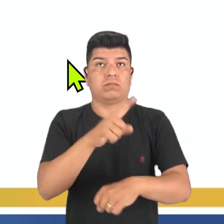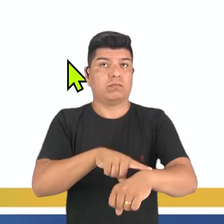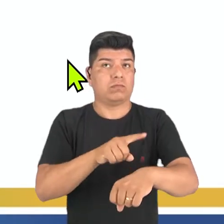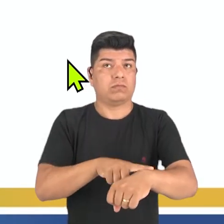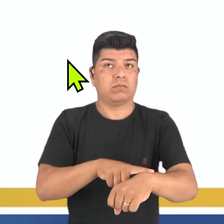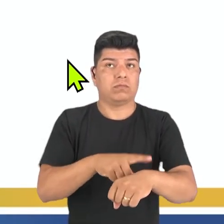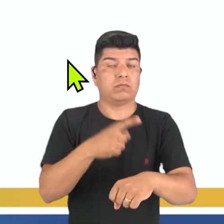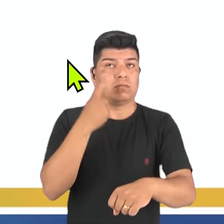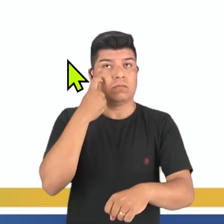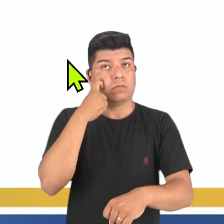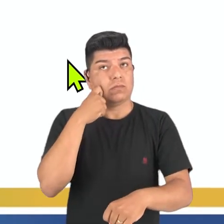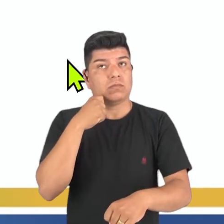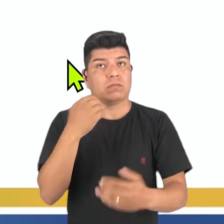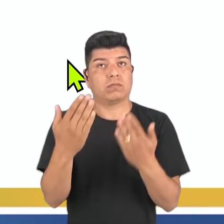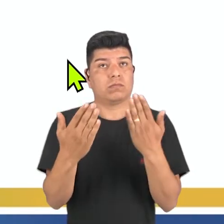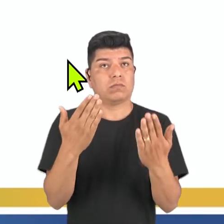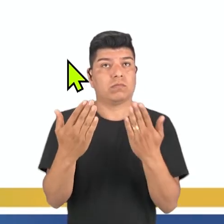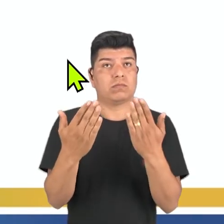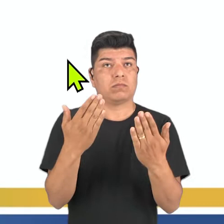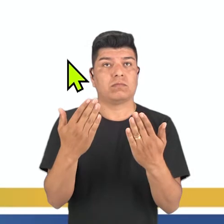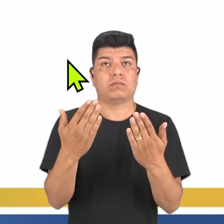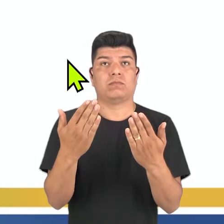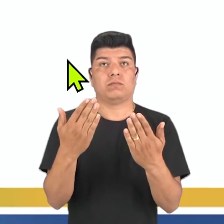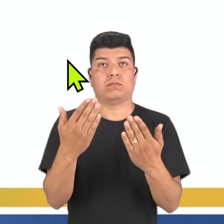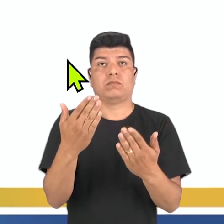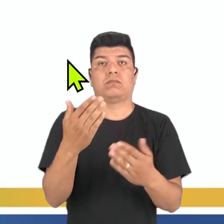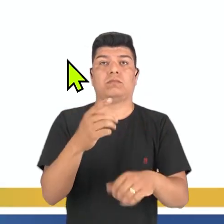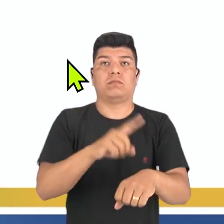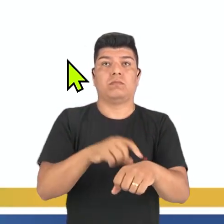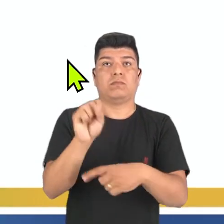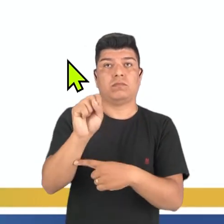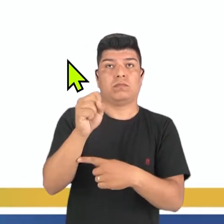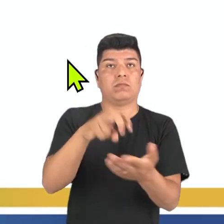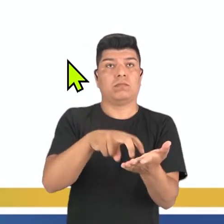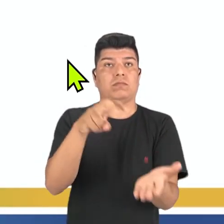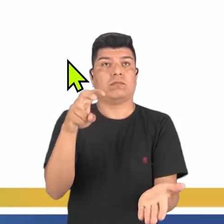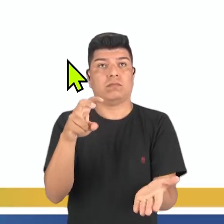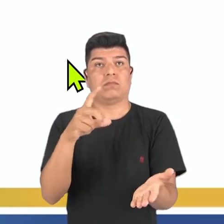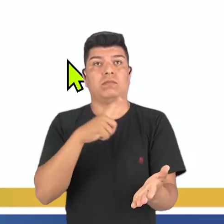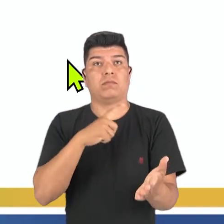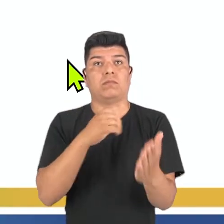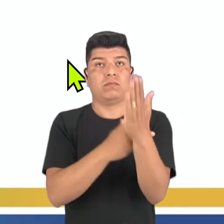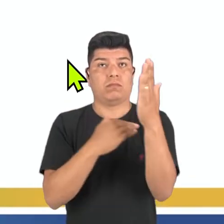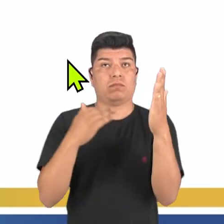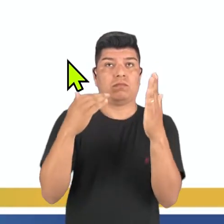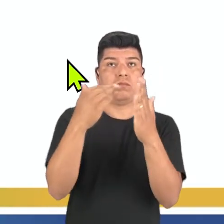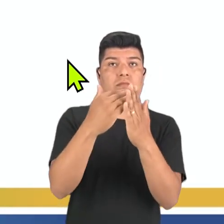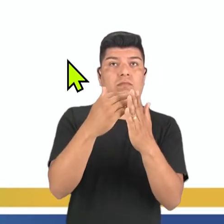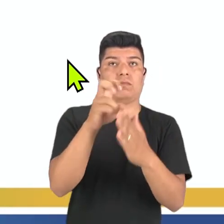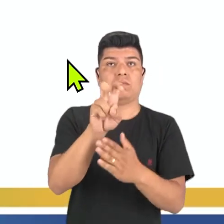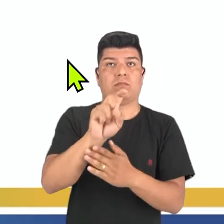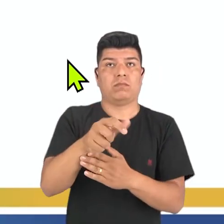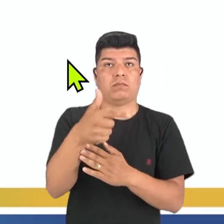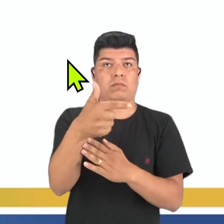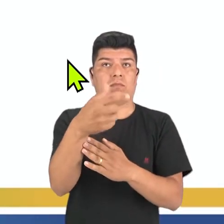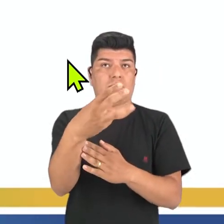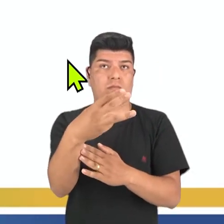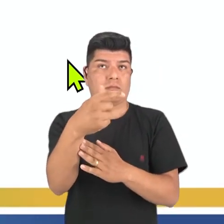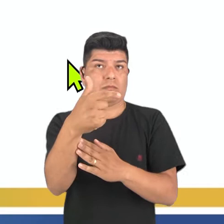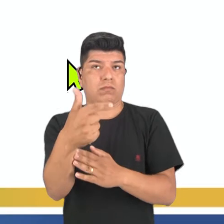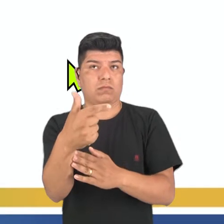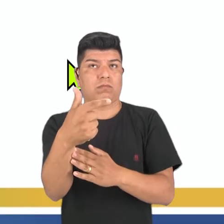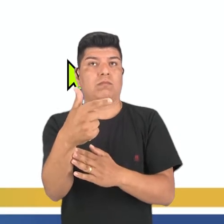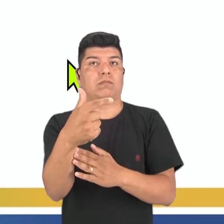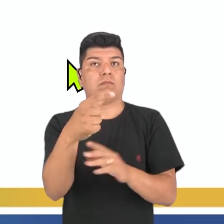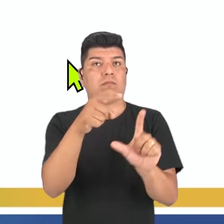à temperatura das 8 horas, houve um acréscimo de 5,32 graus Celsius. A pergunta é,